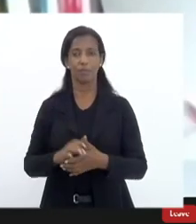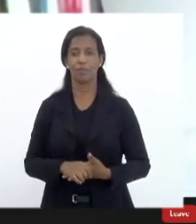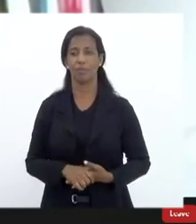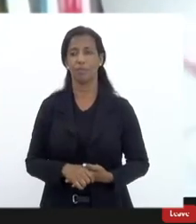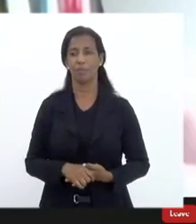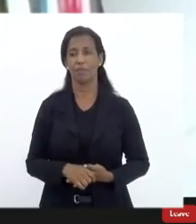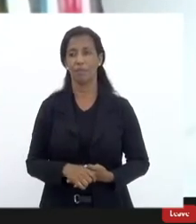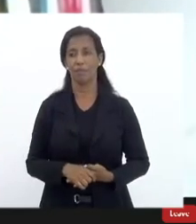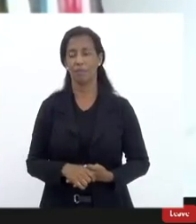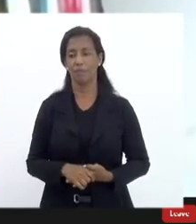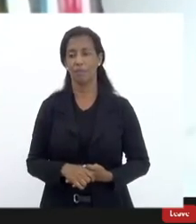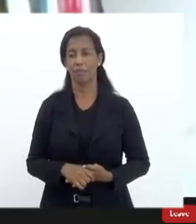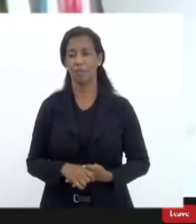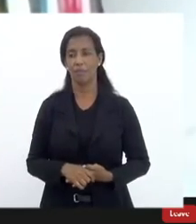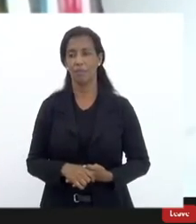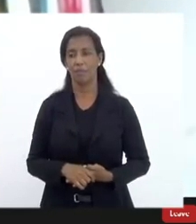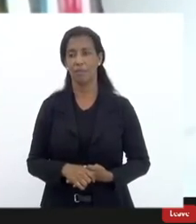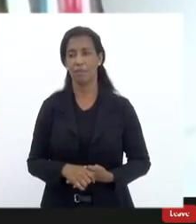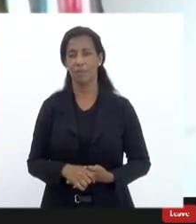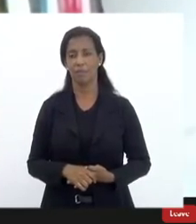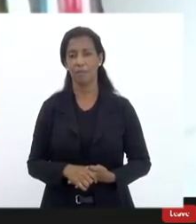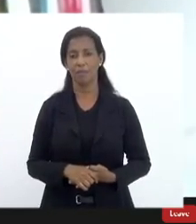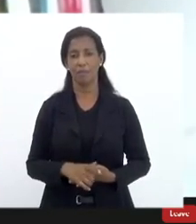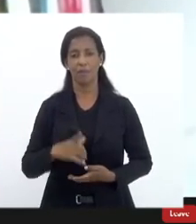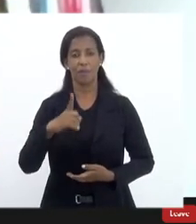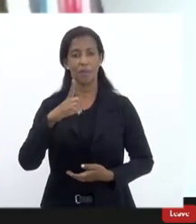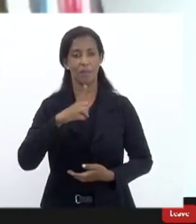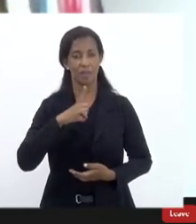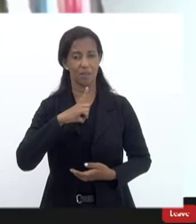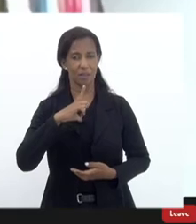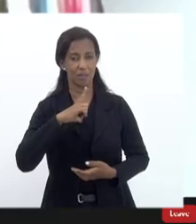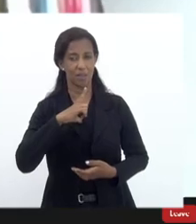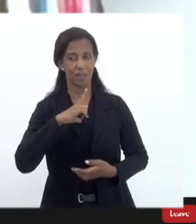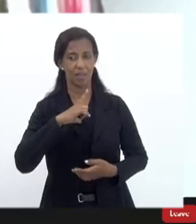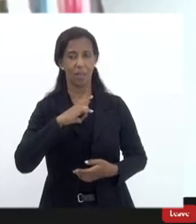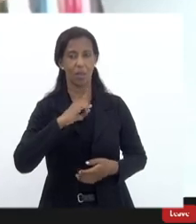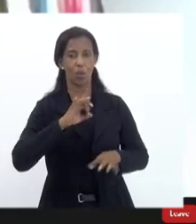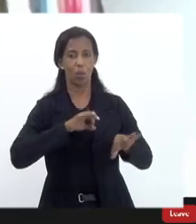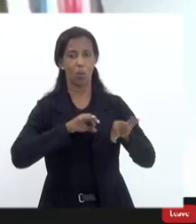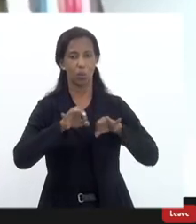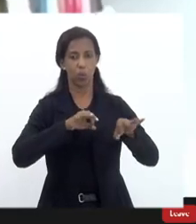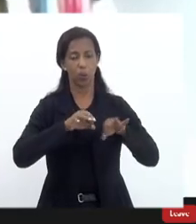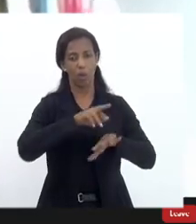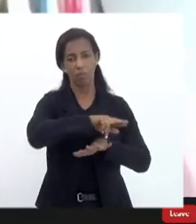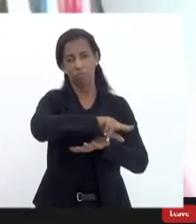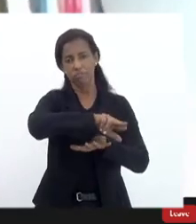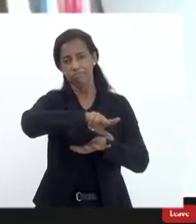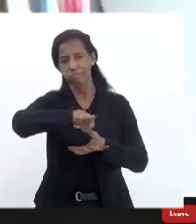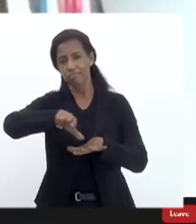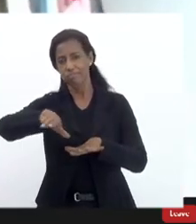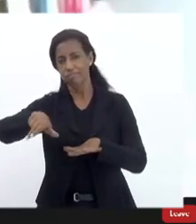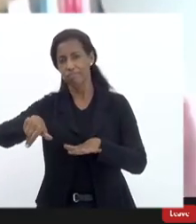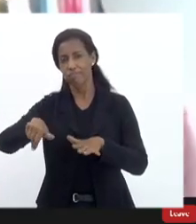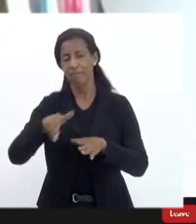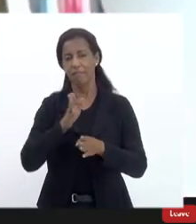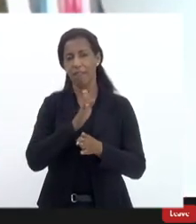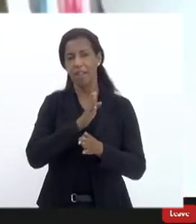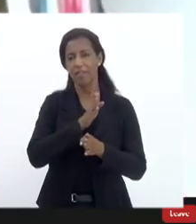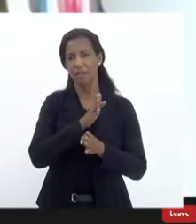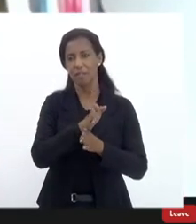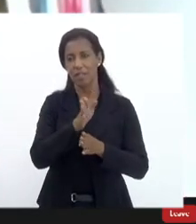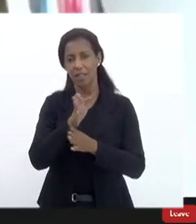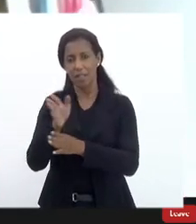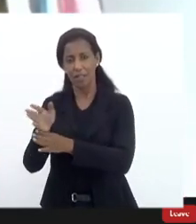precisa ter uma tessitura entre os vários segmentos, as